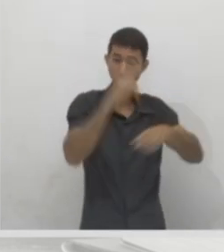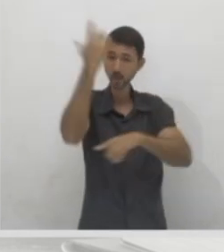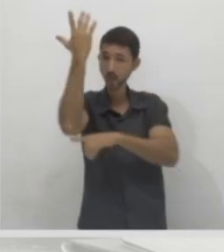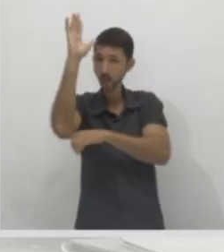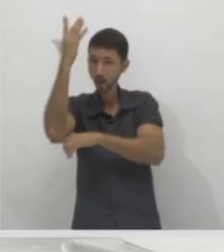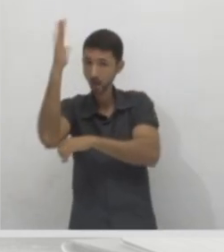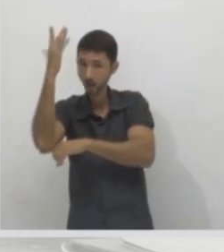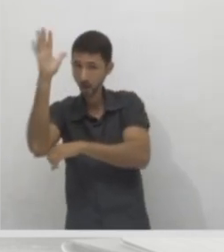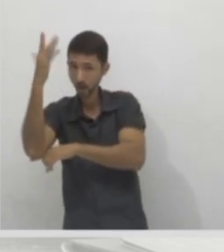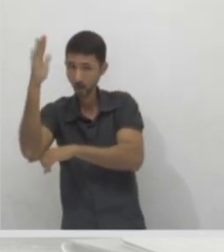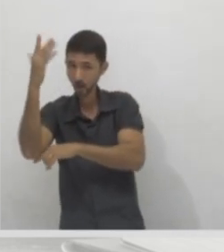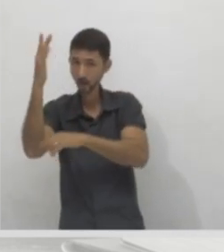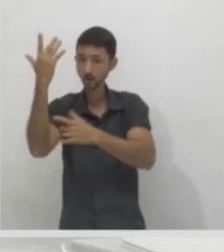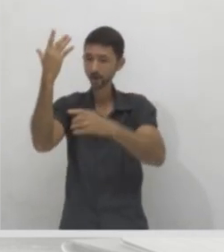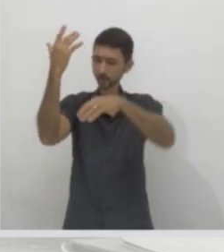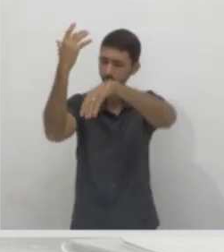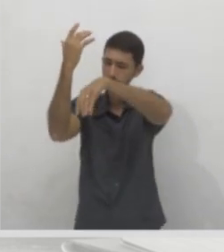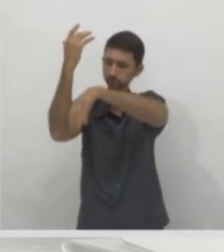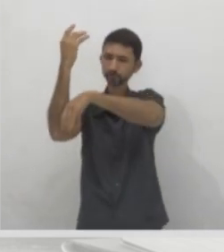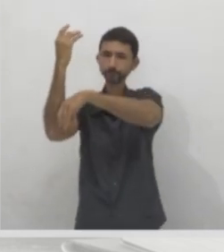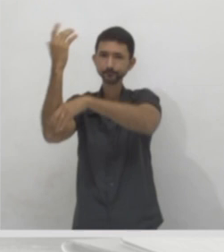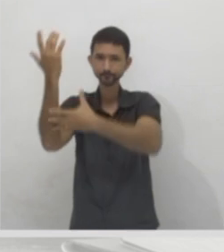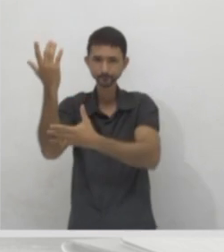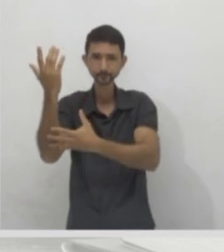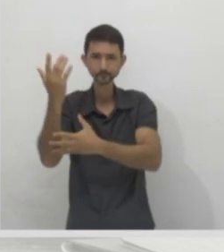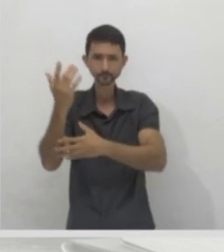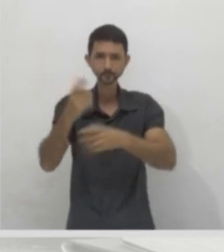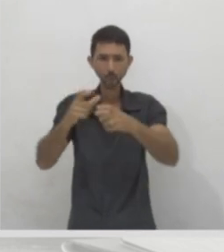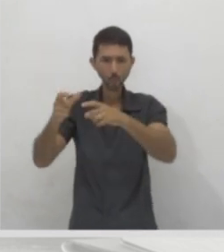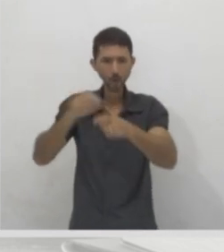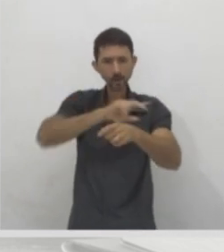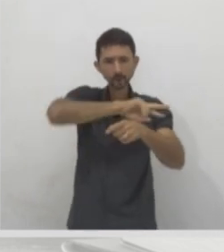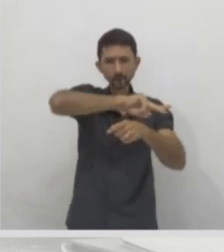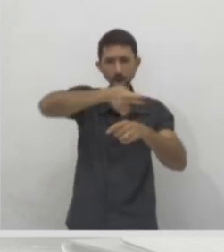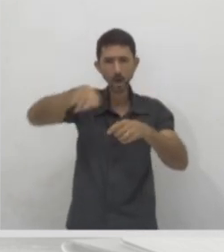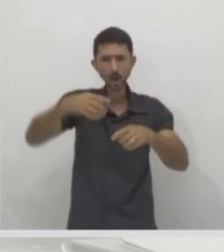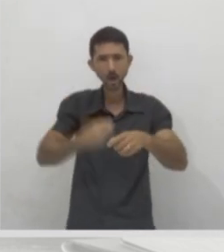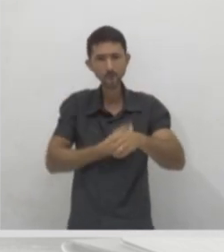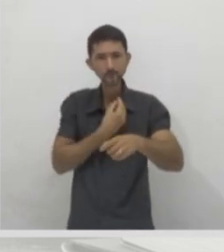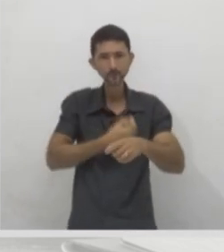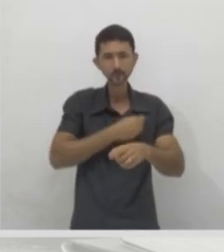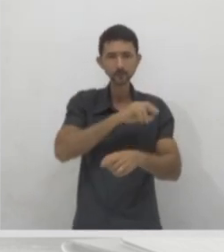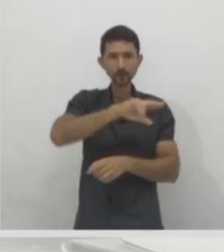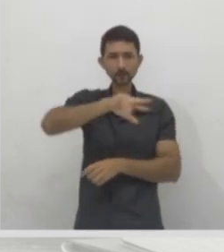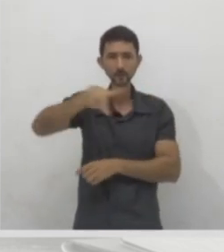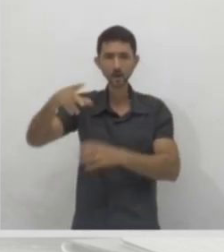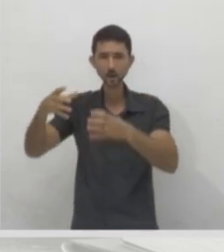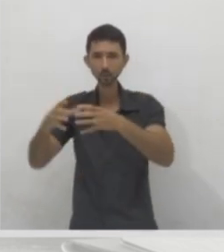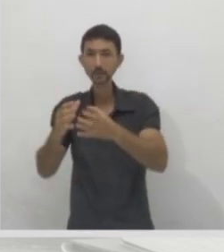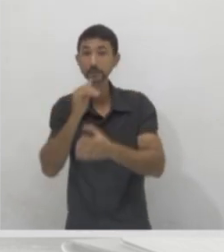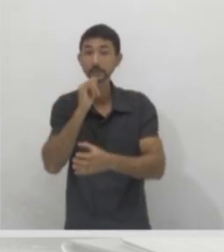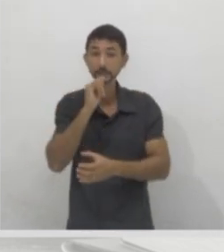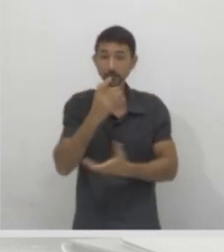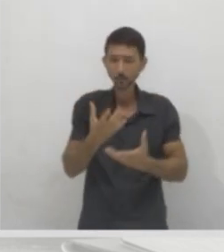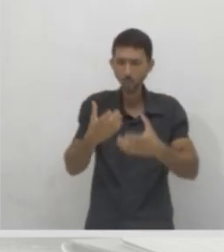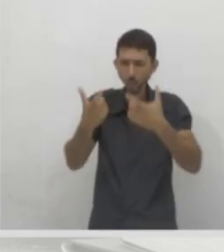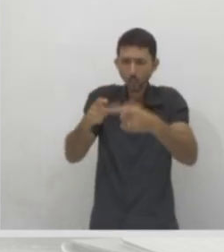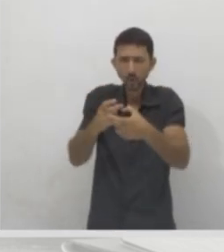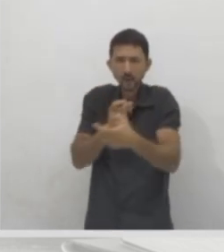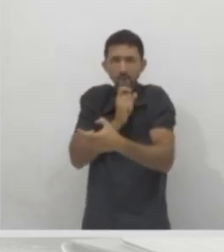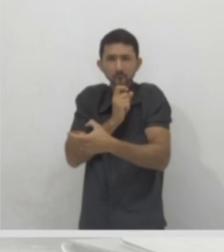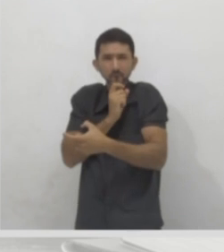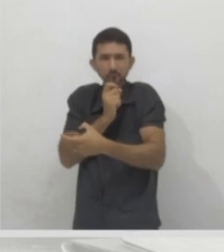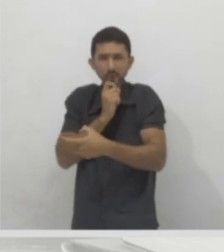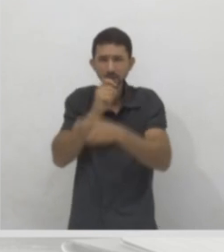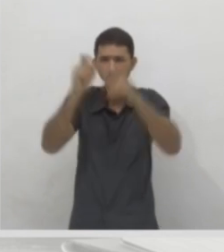né, em locais onde o clima permitia. Obviamente, pessoal, onde era muito frio, né,